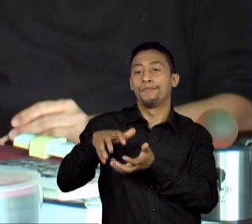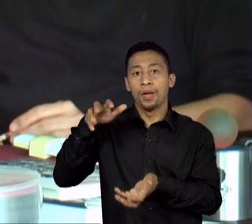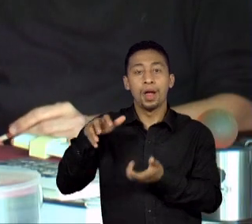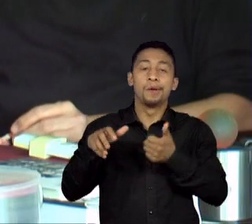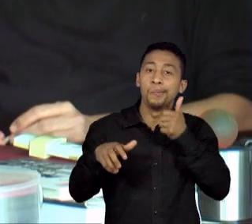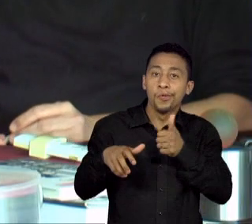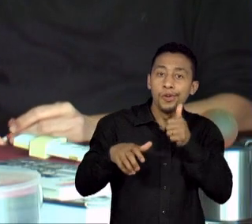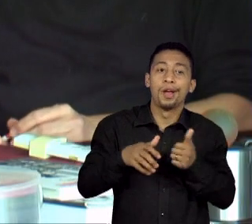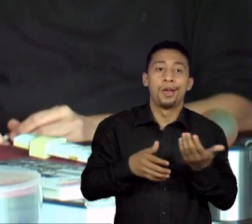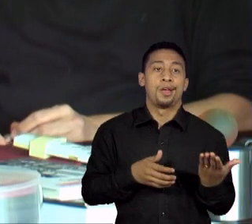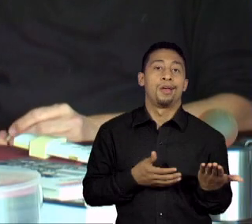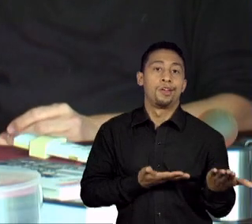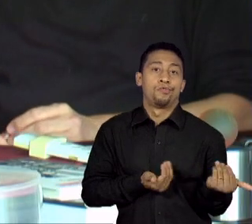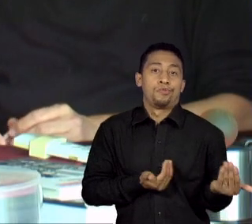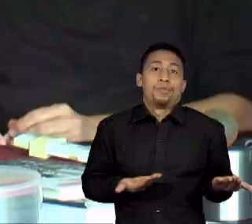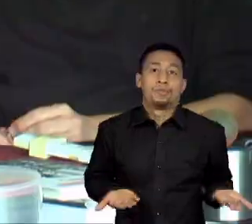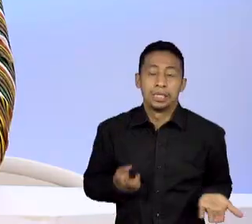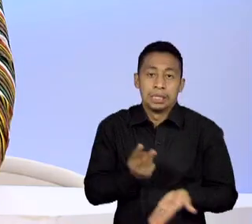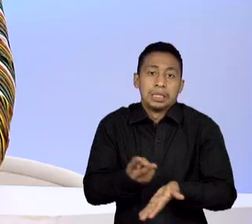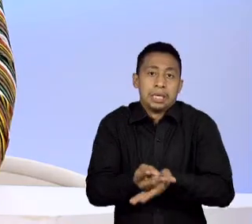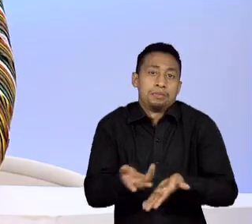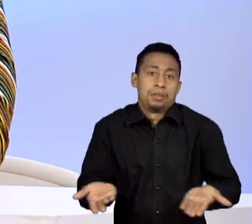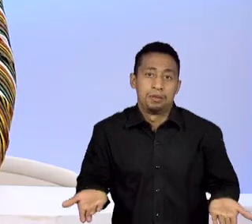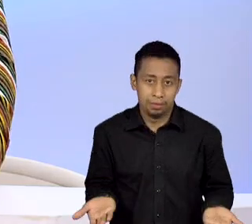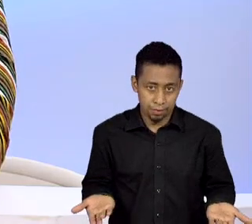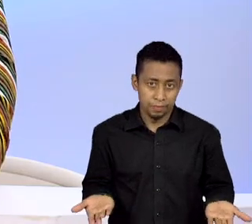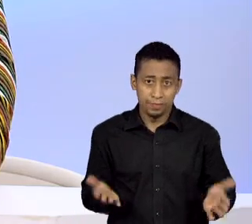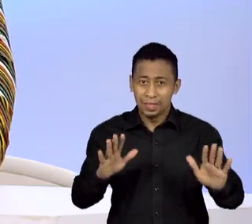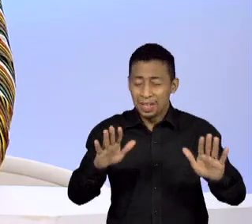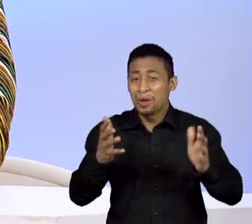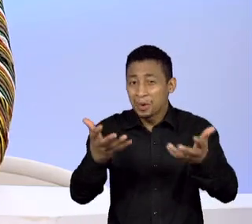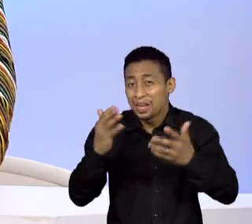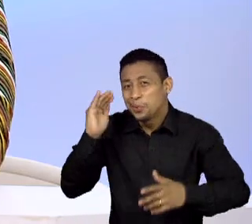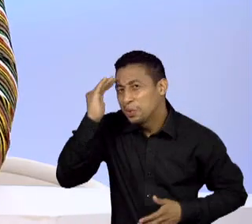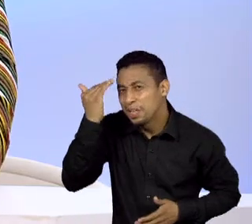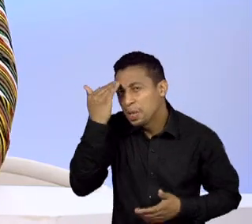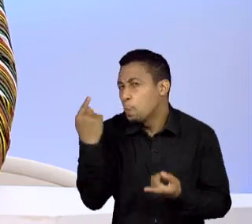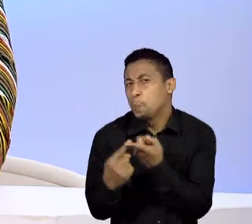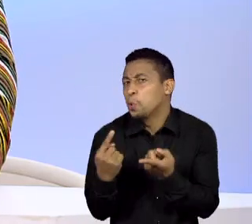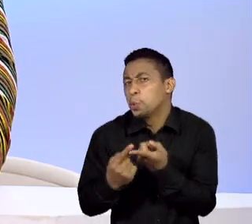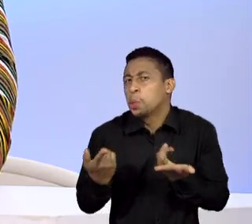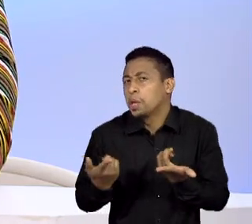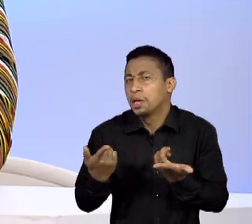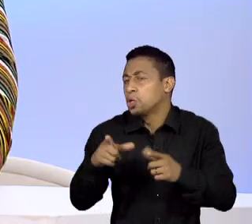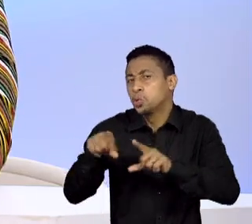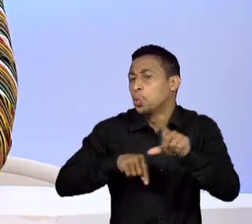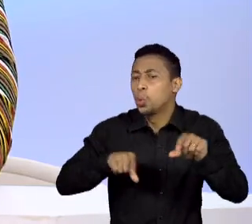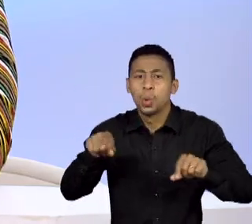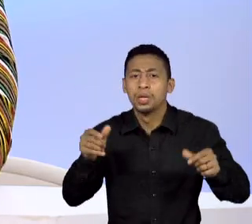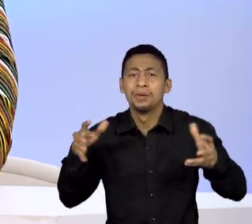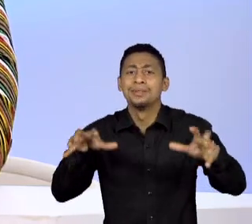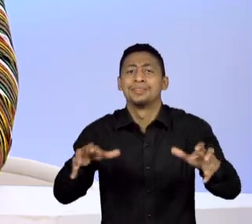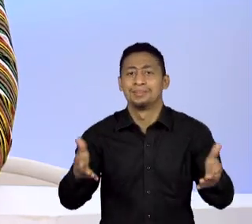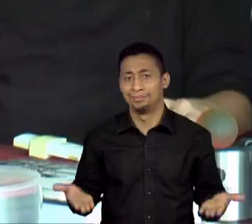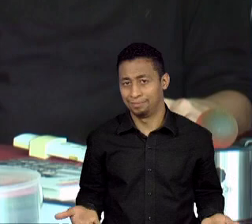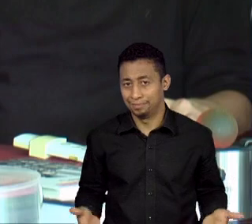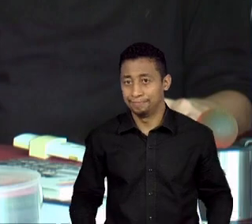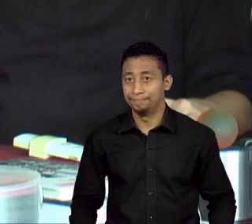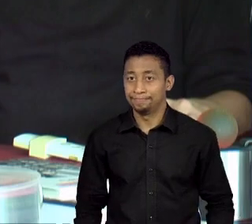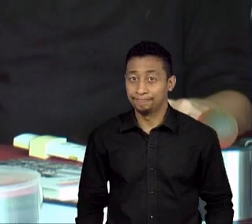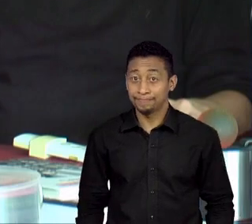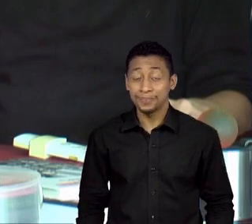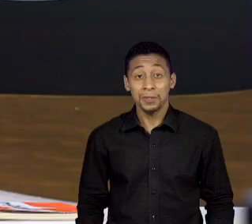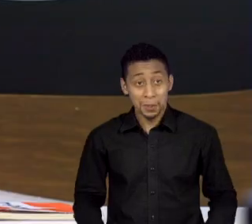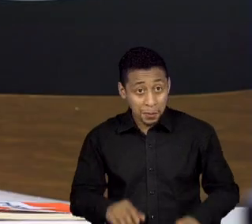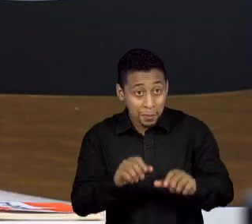tem sempre que ser a mais nova e o homem mais velho. Eu queria entender o porquê dessa escolha para esses personagens. Podem fazer